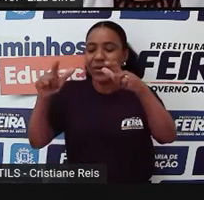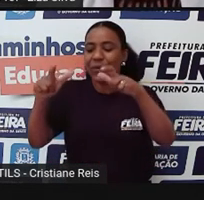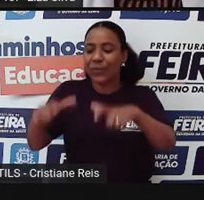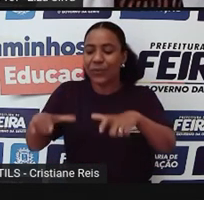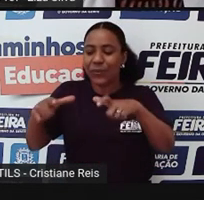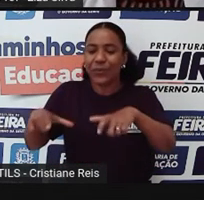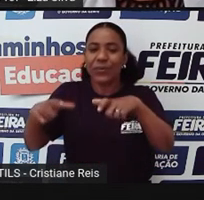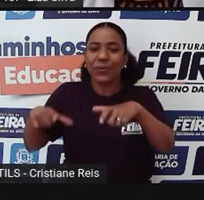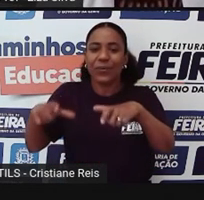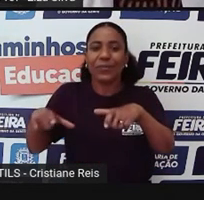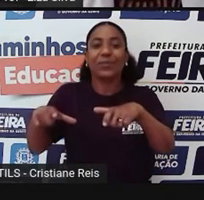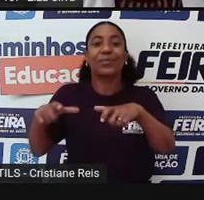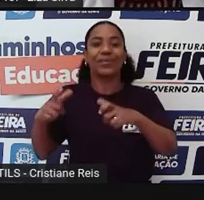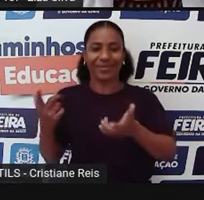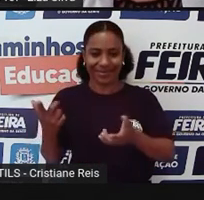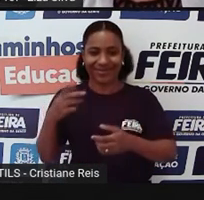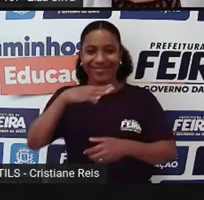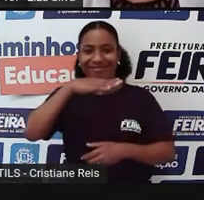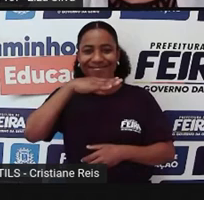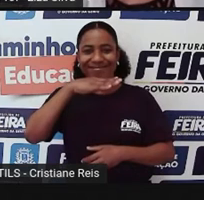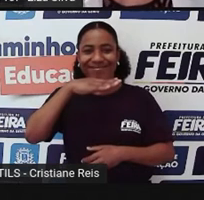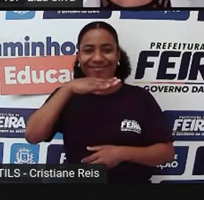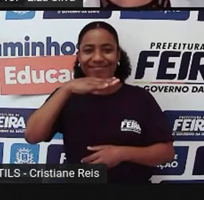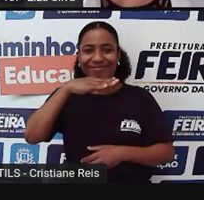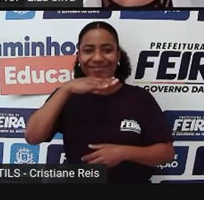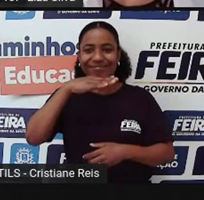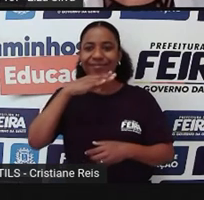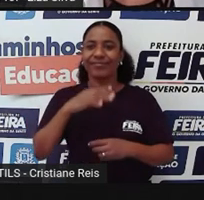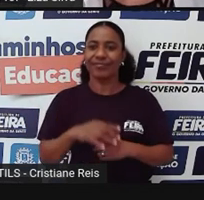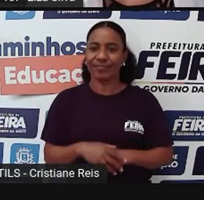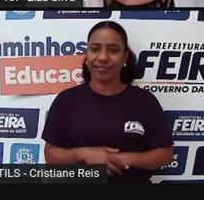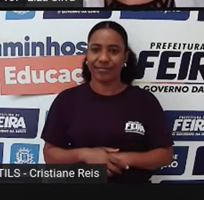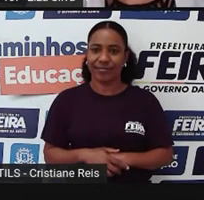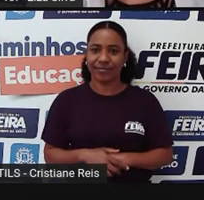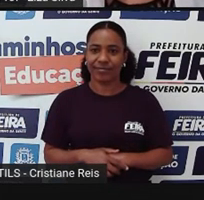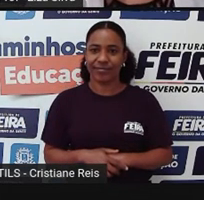essa pergunta aqui vamos começar hotmail.com